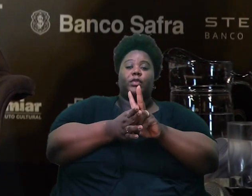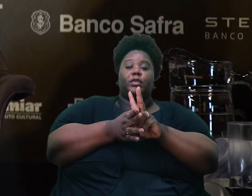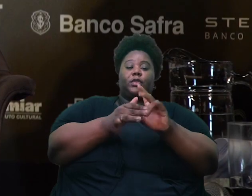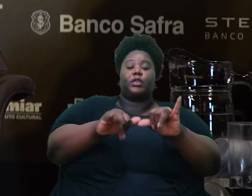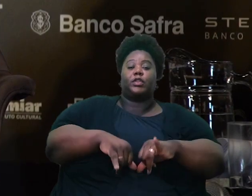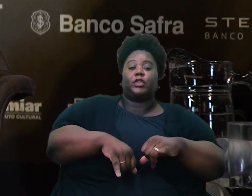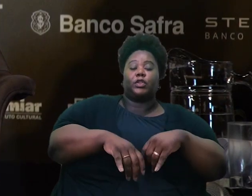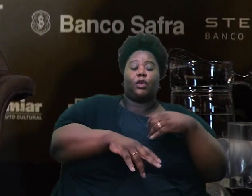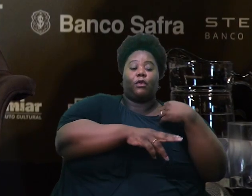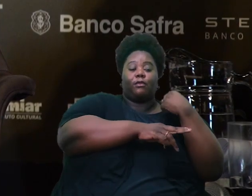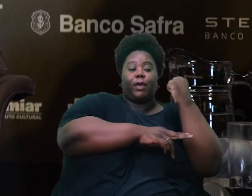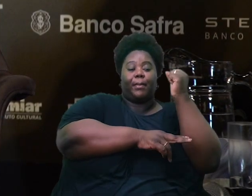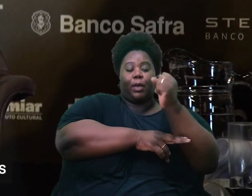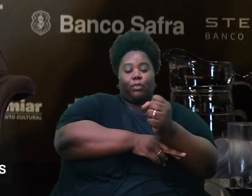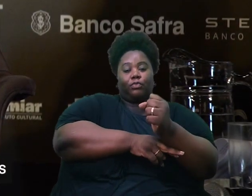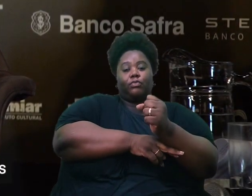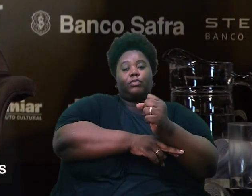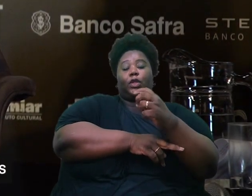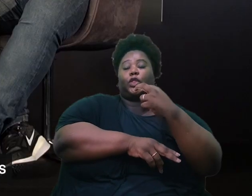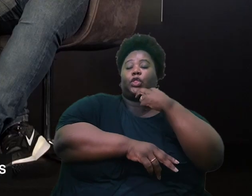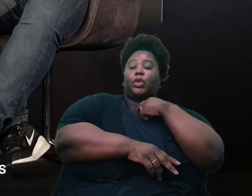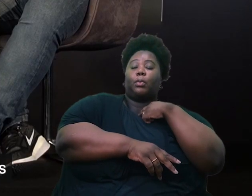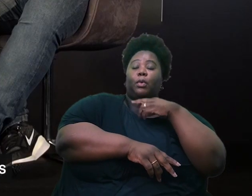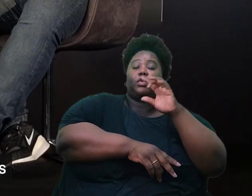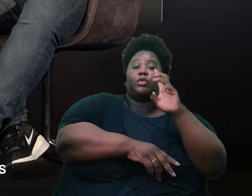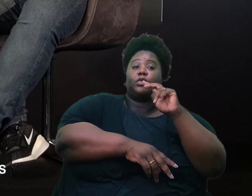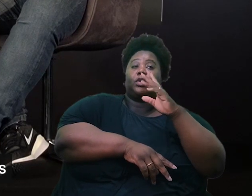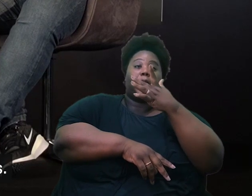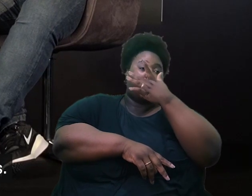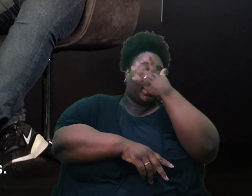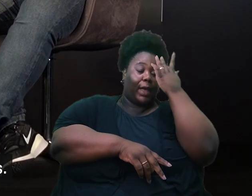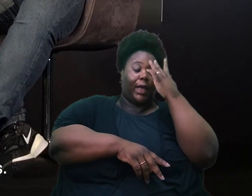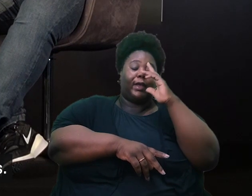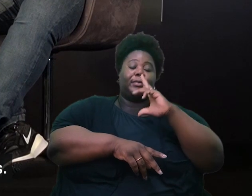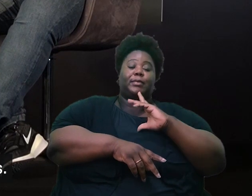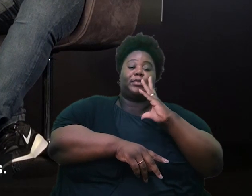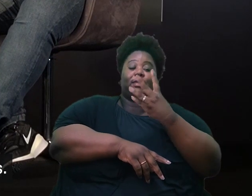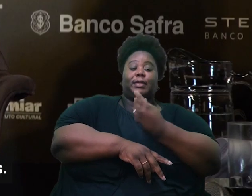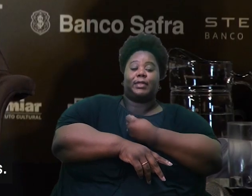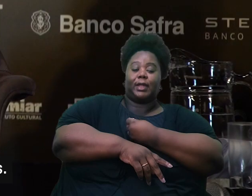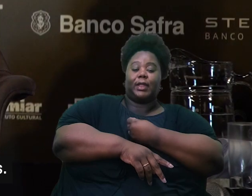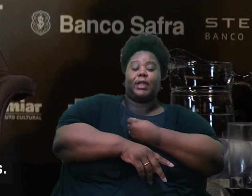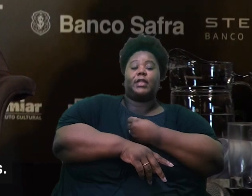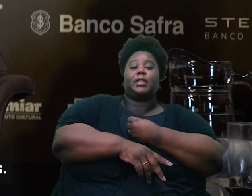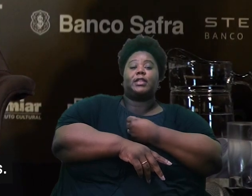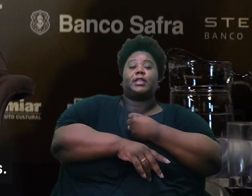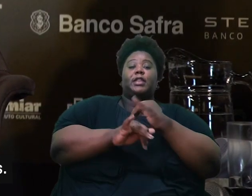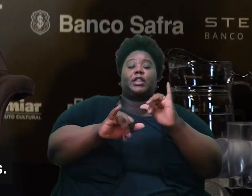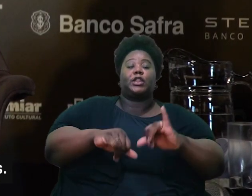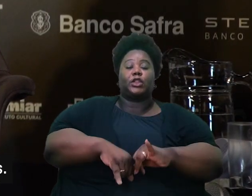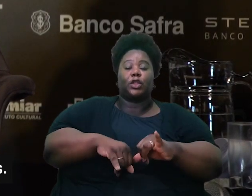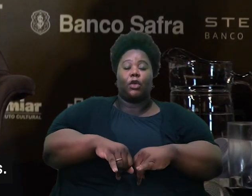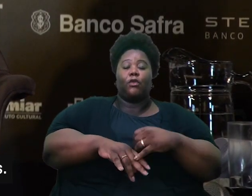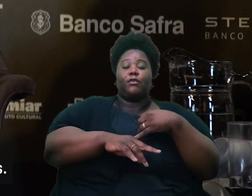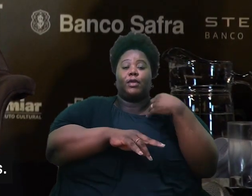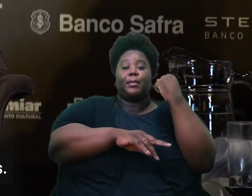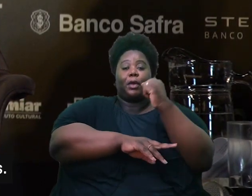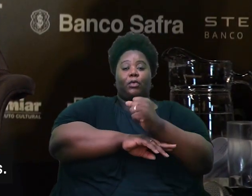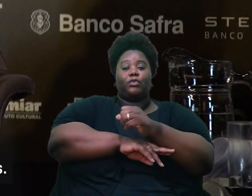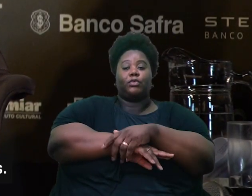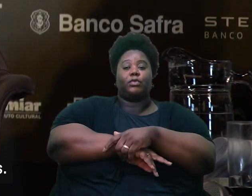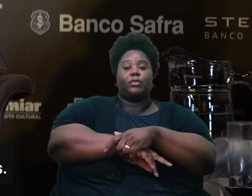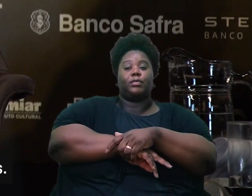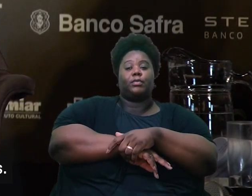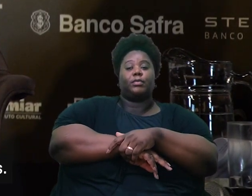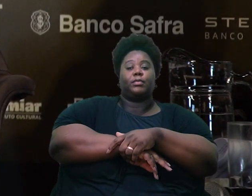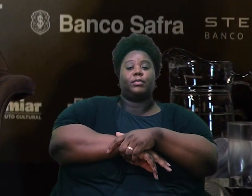sofre o genocídio. Não pode ser apenas as pessoas trans que sofrem os assassinatos.